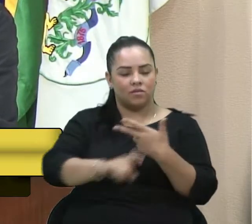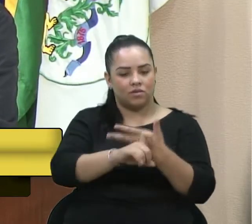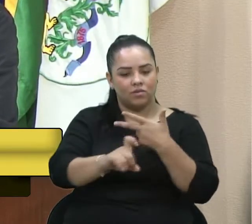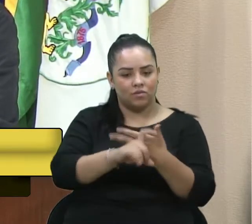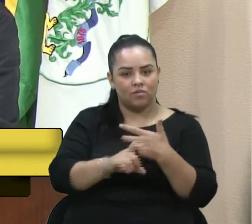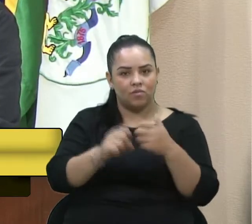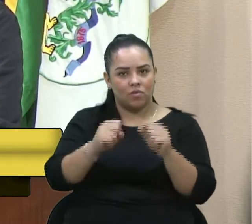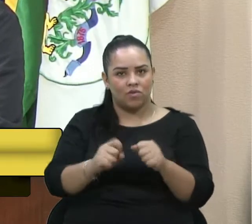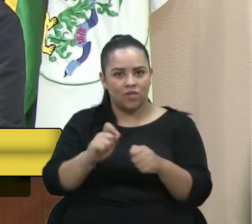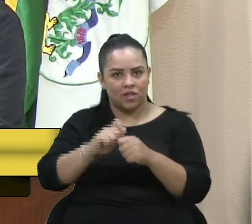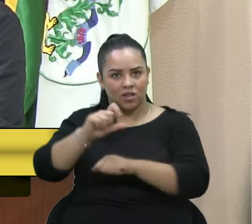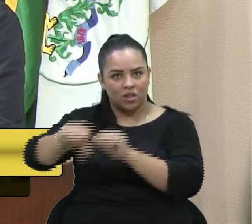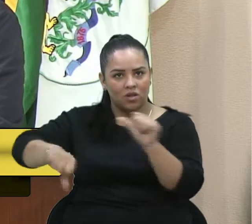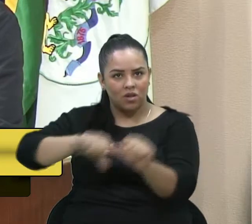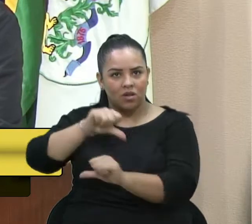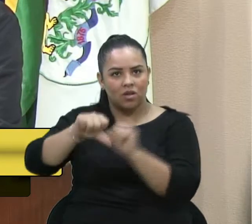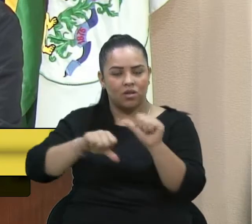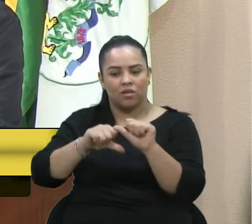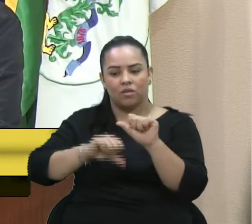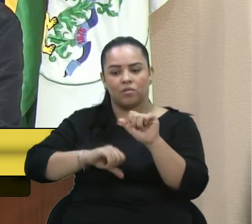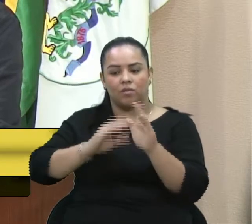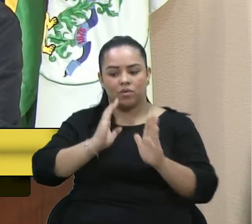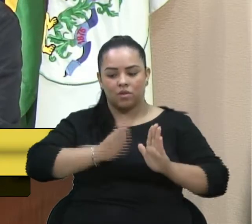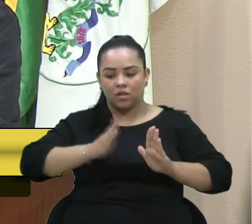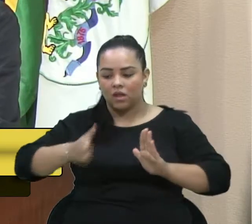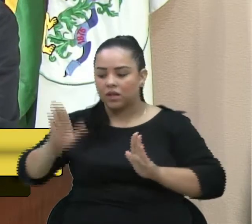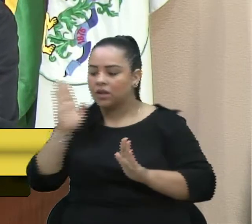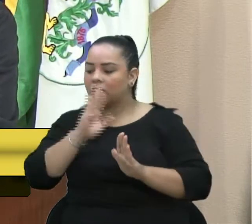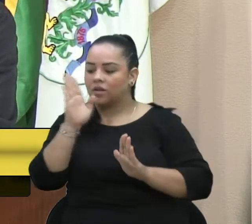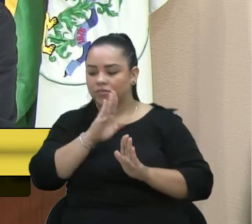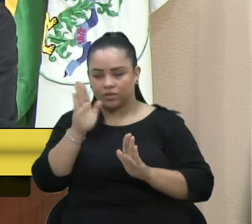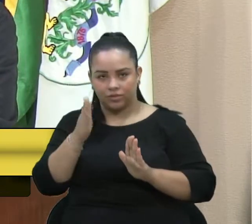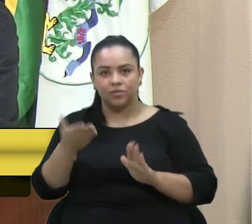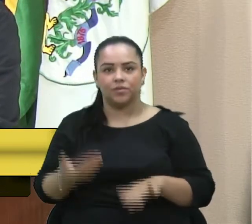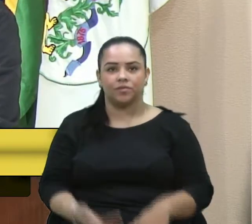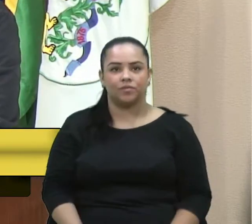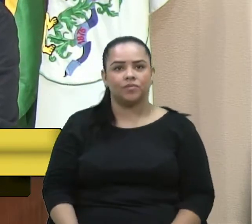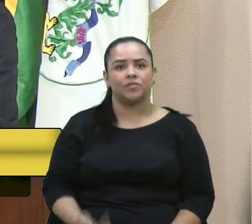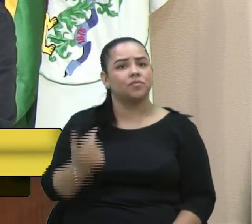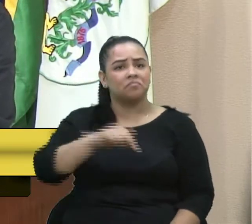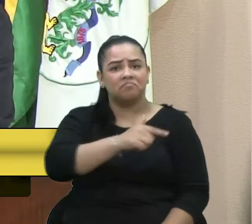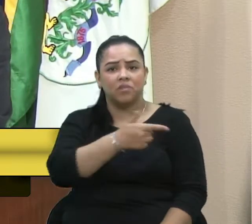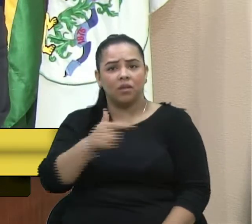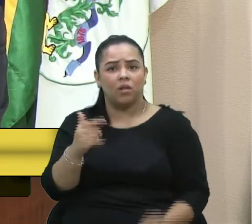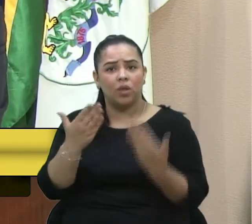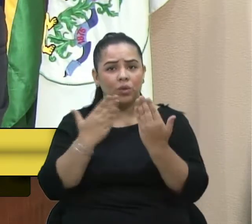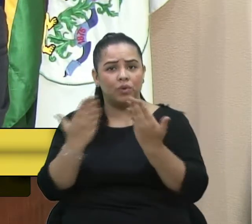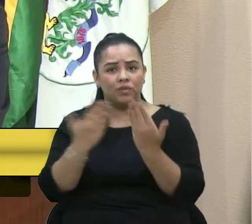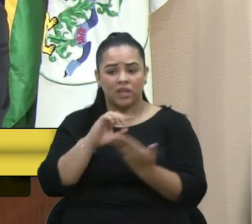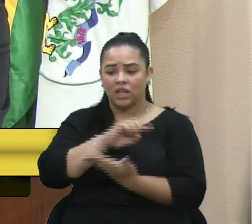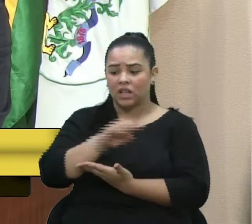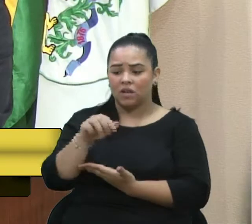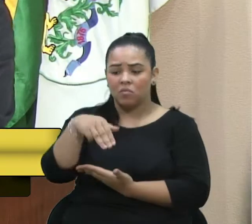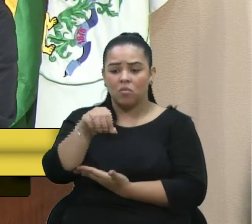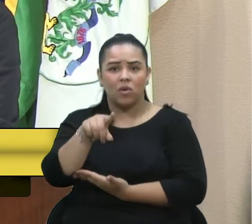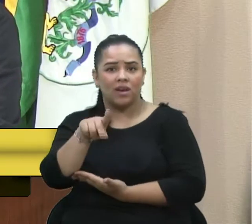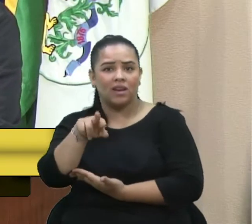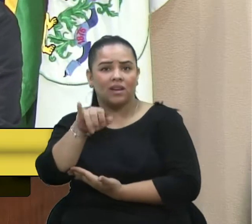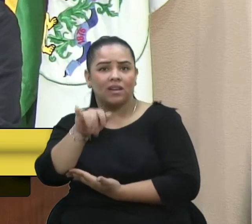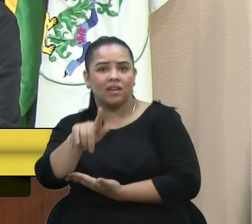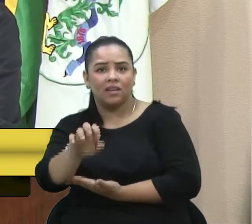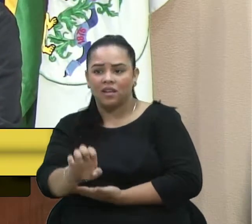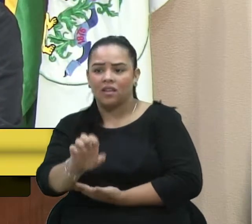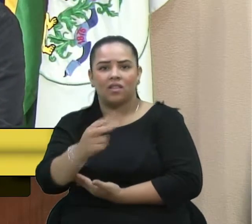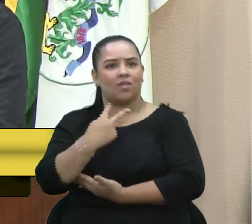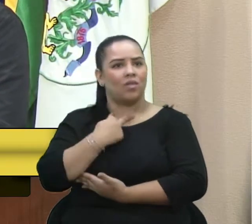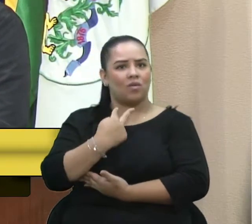possa fazer essas mudanças e que esse processo seja mais rápido. Né? Aqui não existem dúvidas que Munique não tem a menor condição de fazer parte